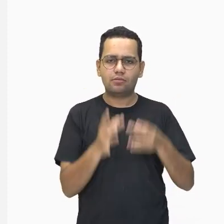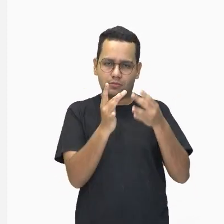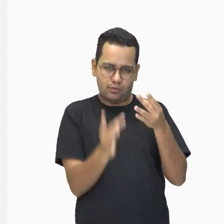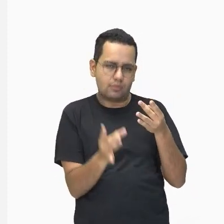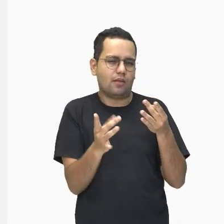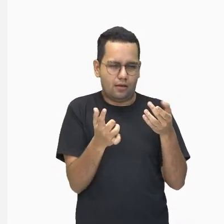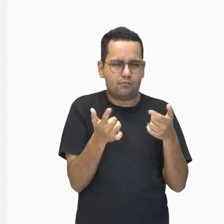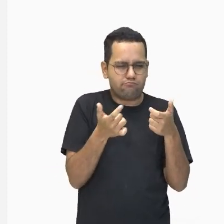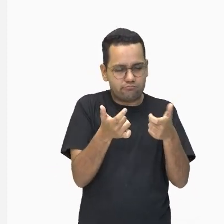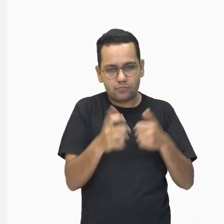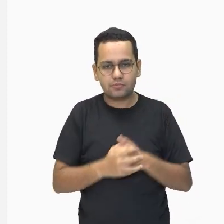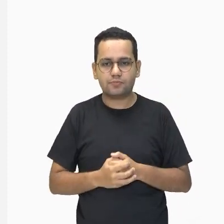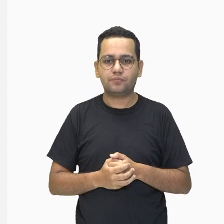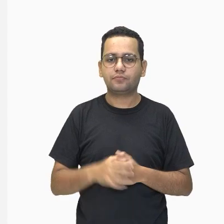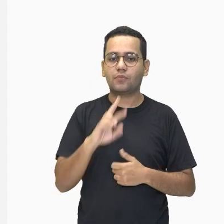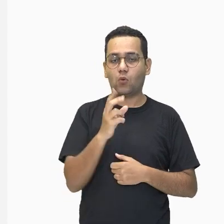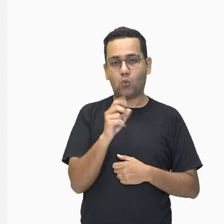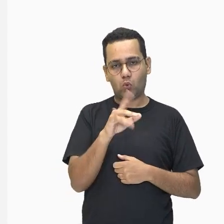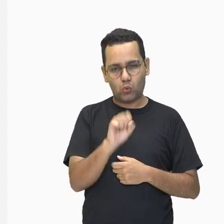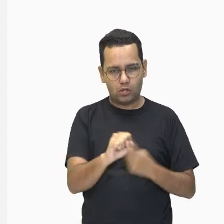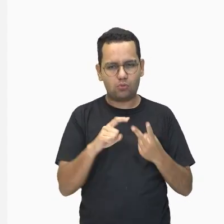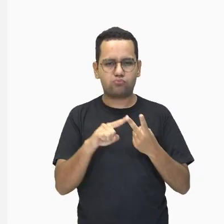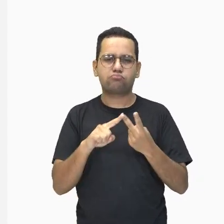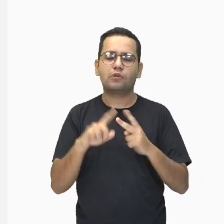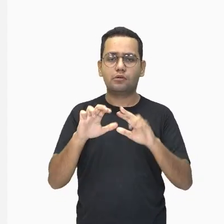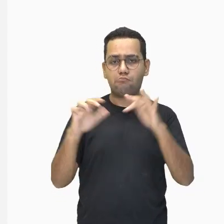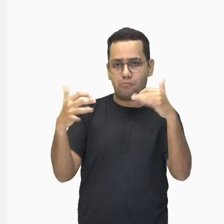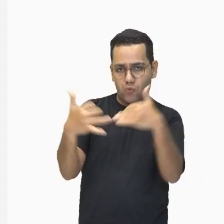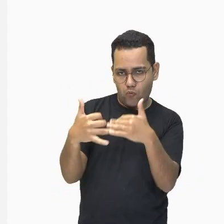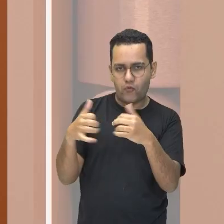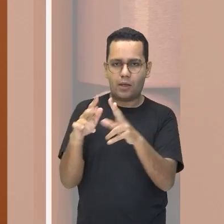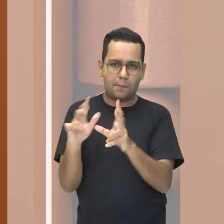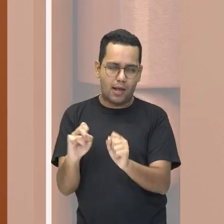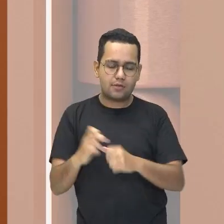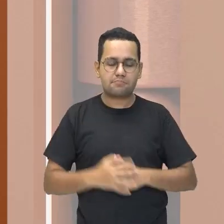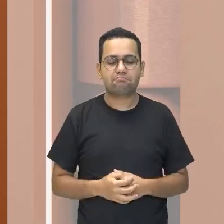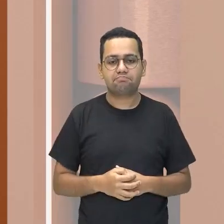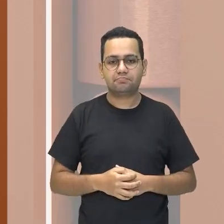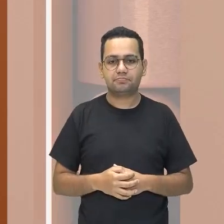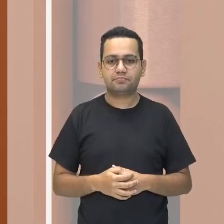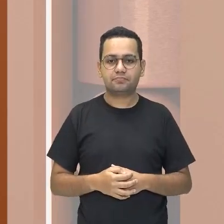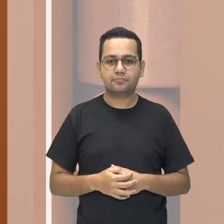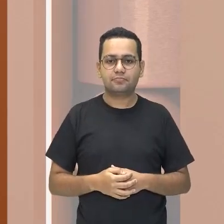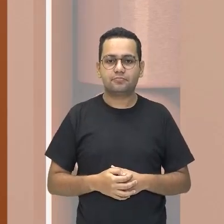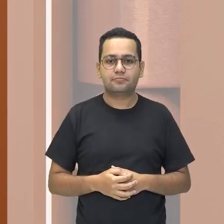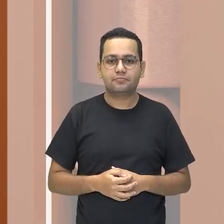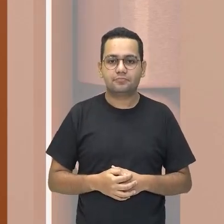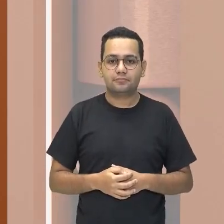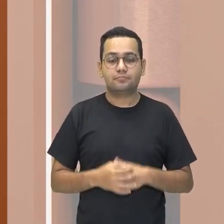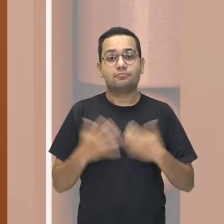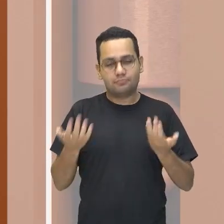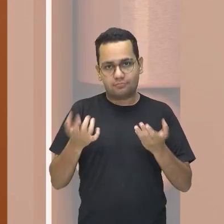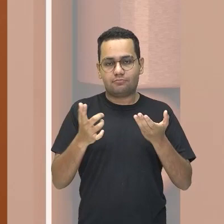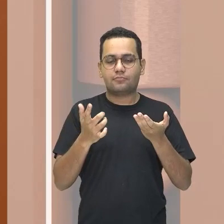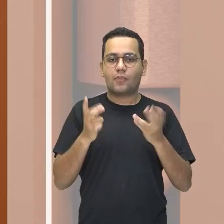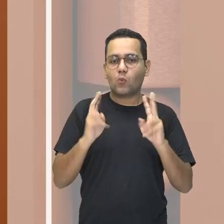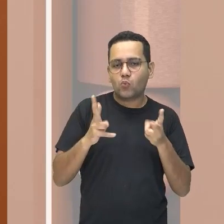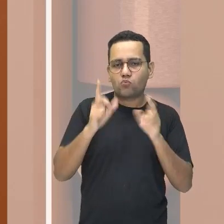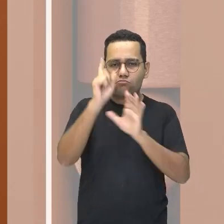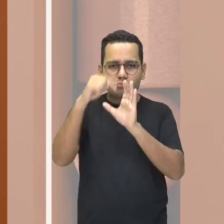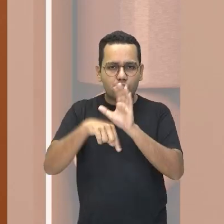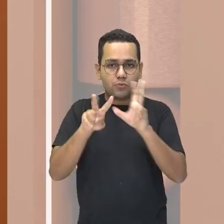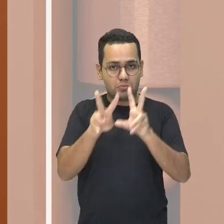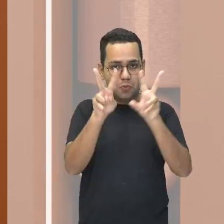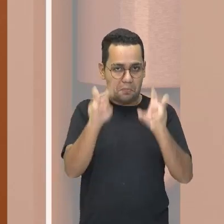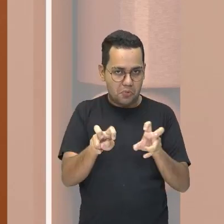do conflito, holocausto, conferências de paz. A gente vai então continuar a aprofundar um pouquinho mais sobre essa